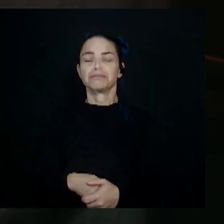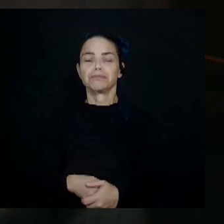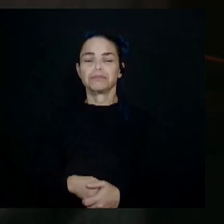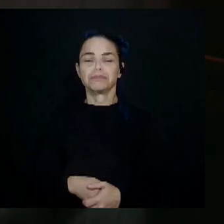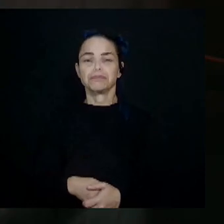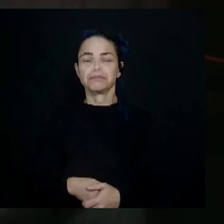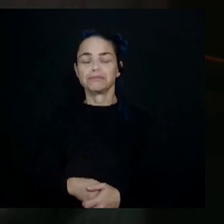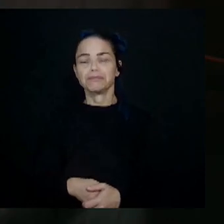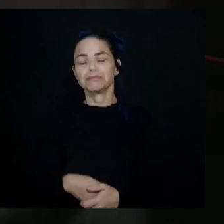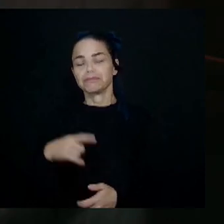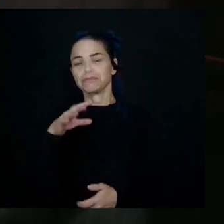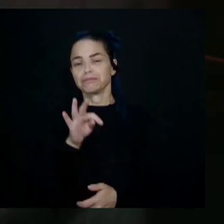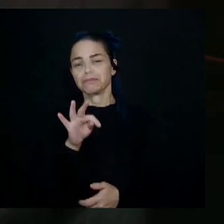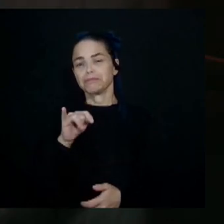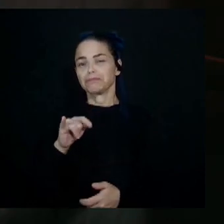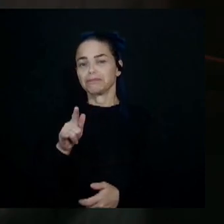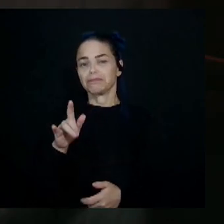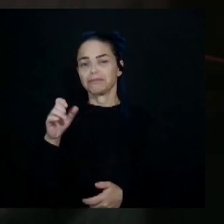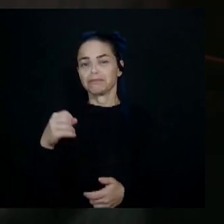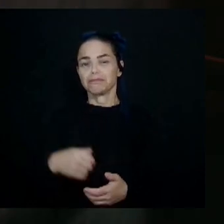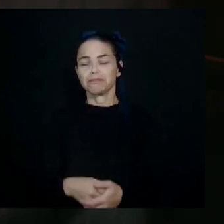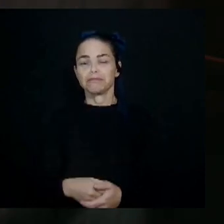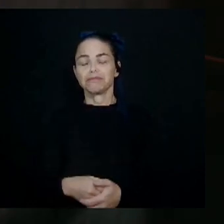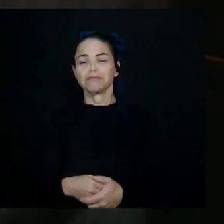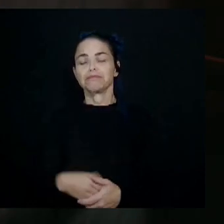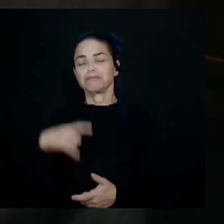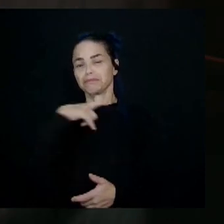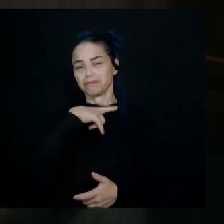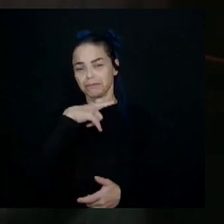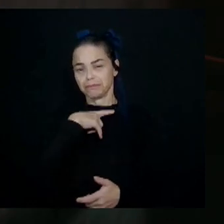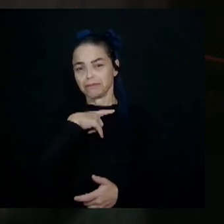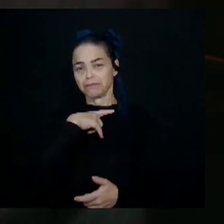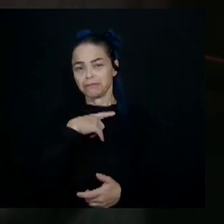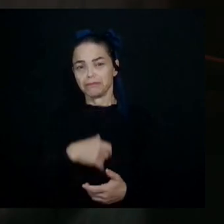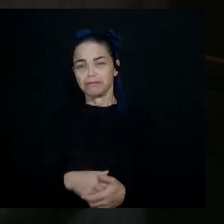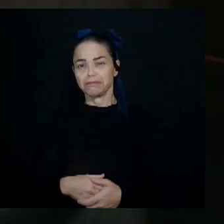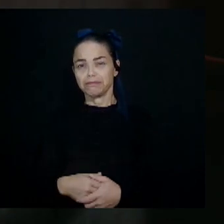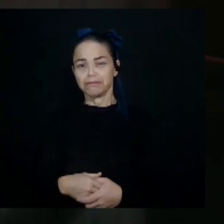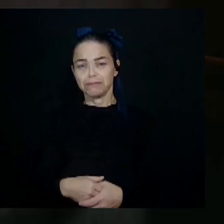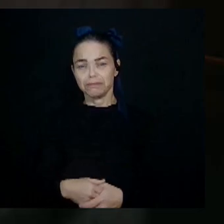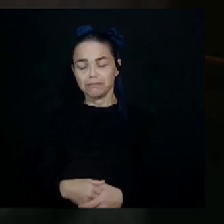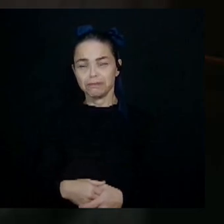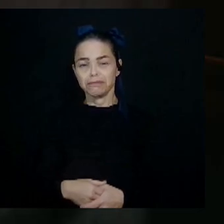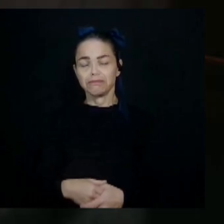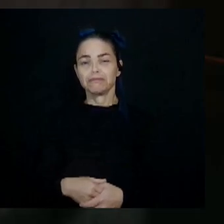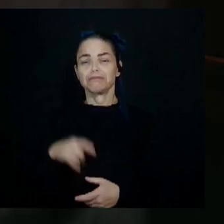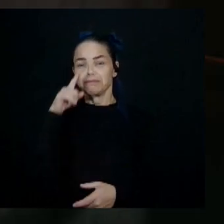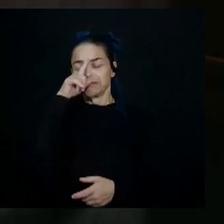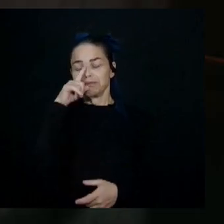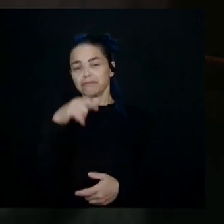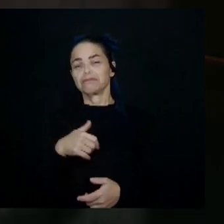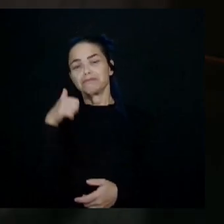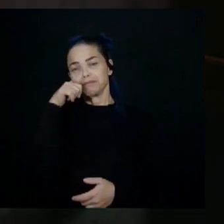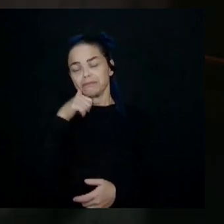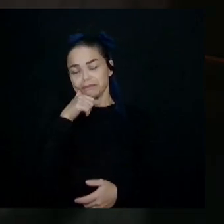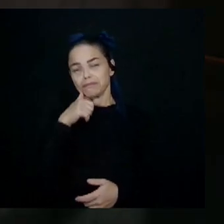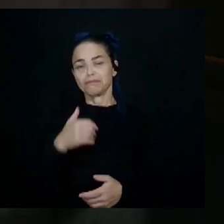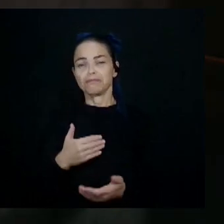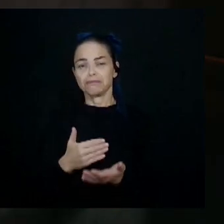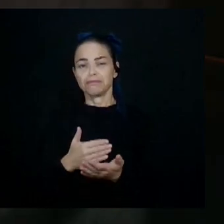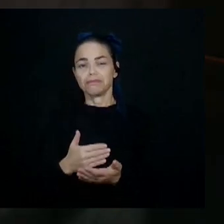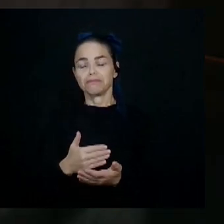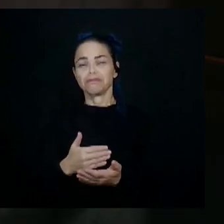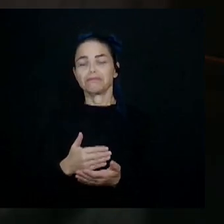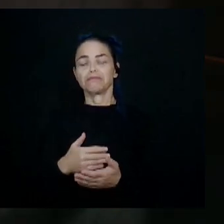Tiago Rocha, do Guanabara. Existem riscos quando uma menina começa a se